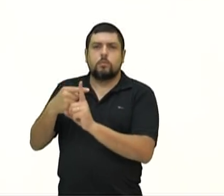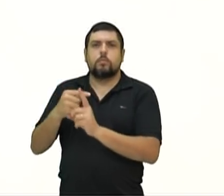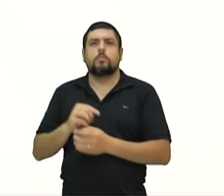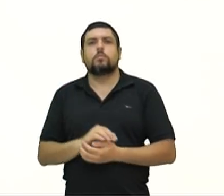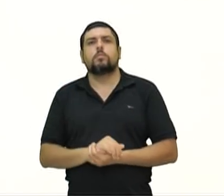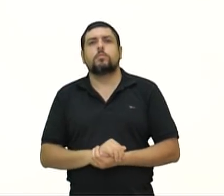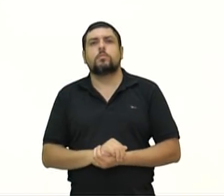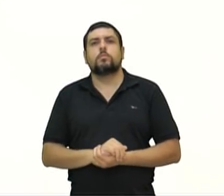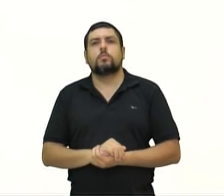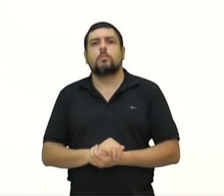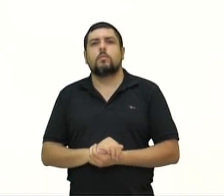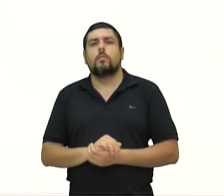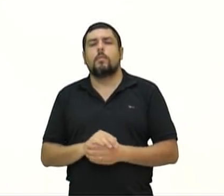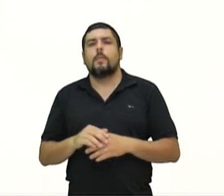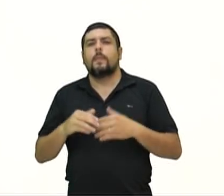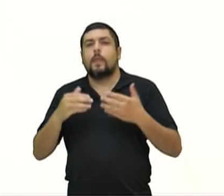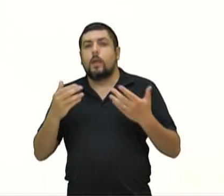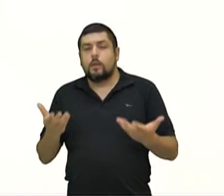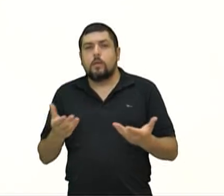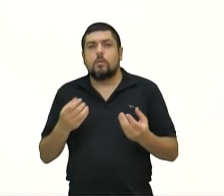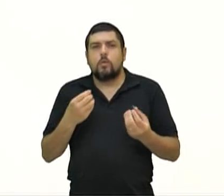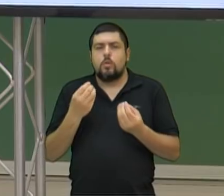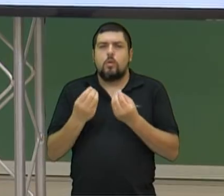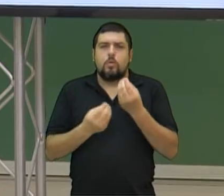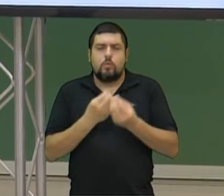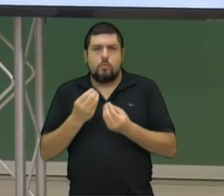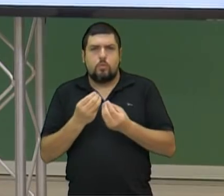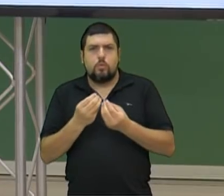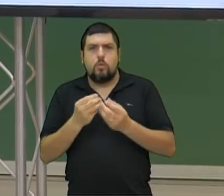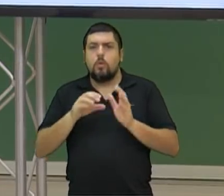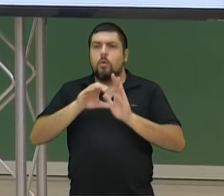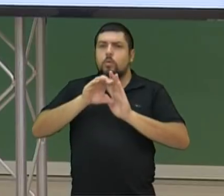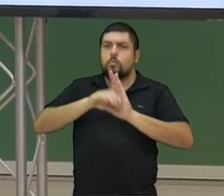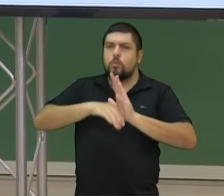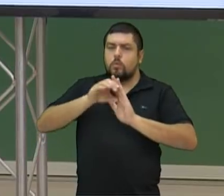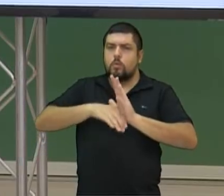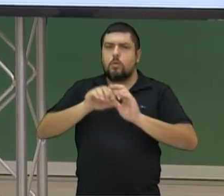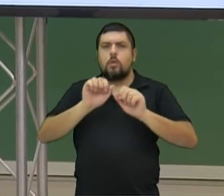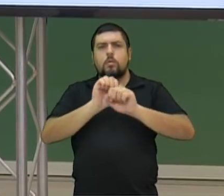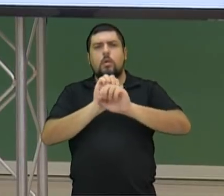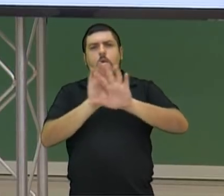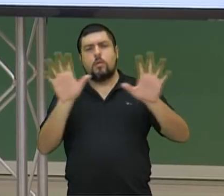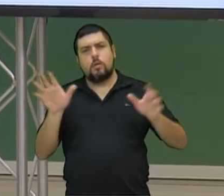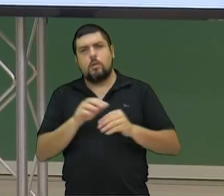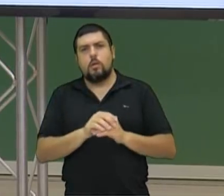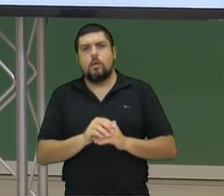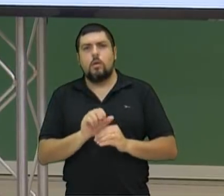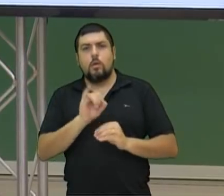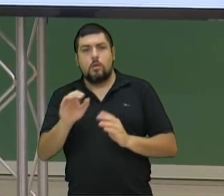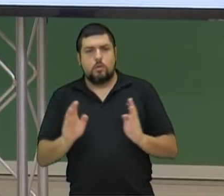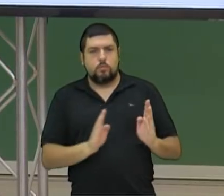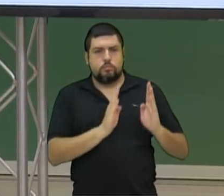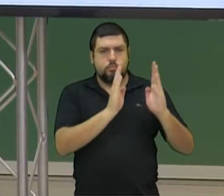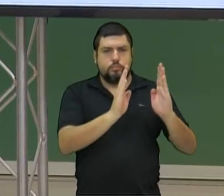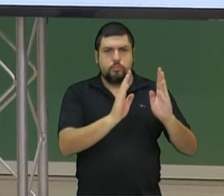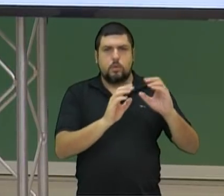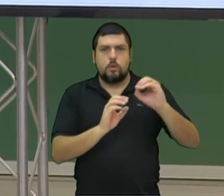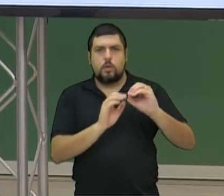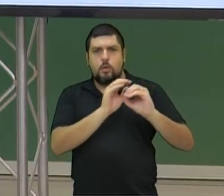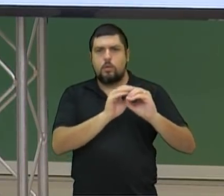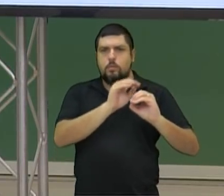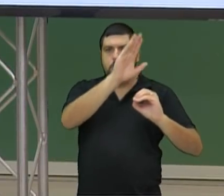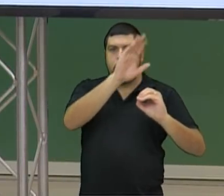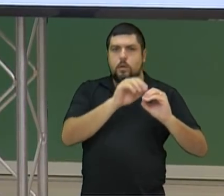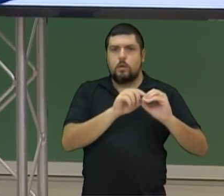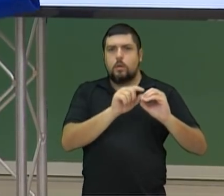o módulo de x mais 1, tá? A definição é clara. É a própria função se ela for positiva ou 0 e é